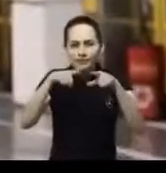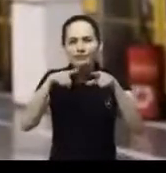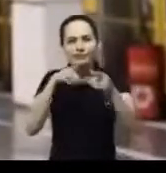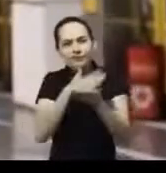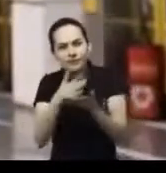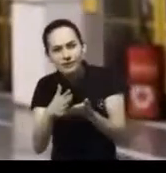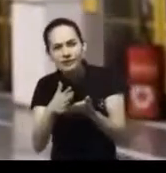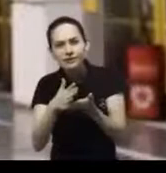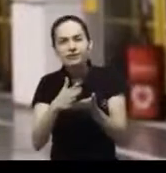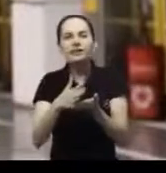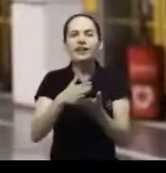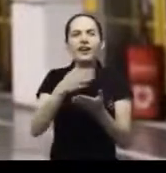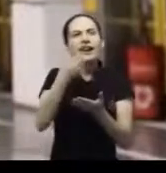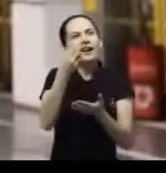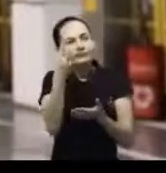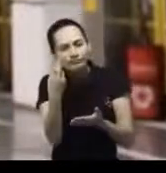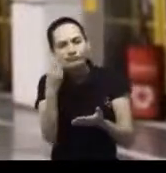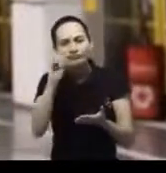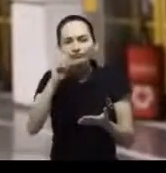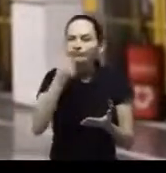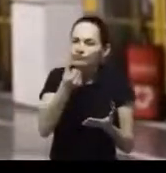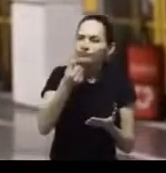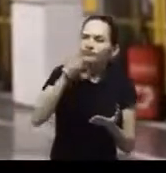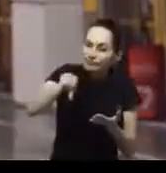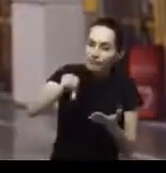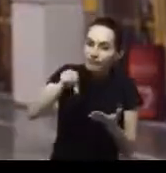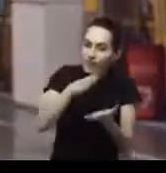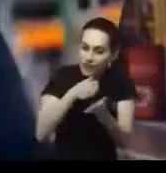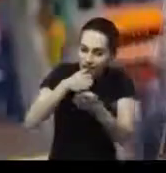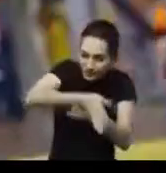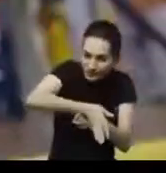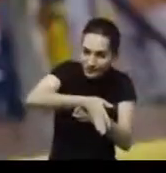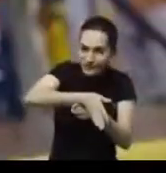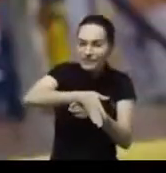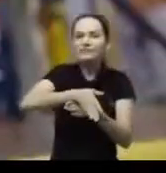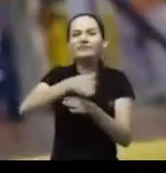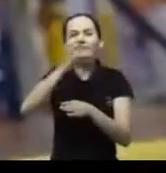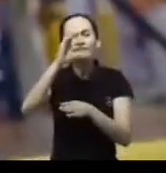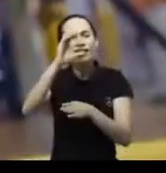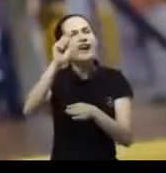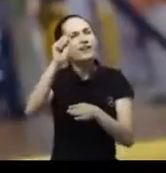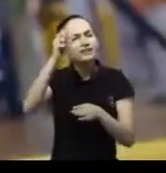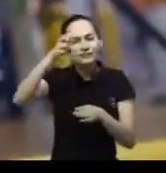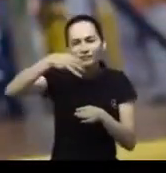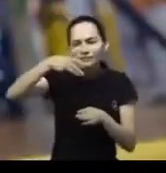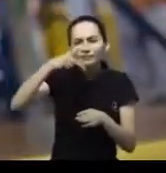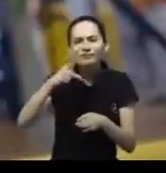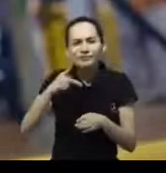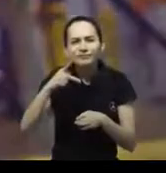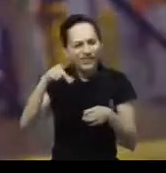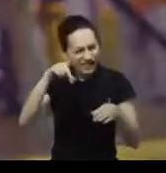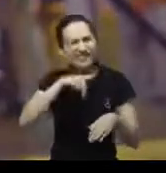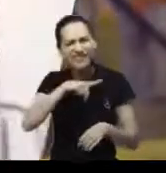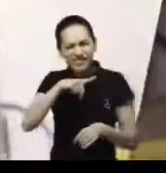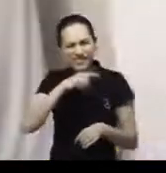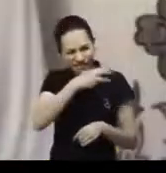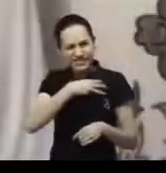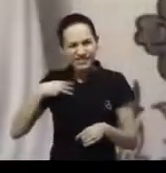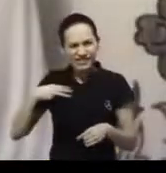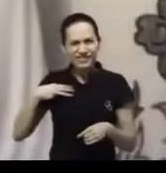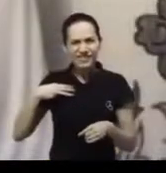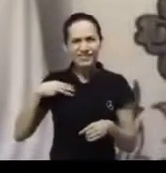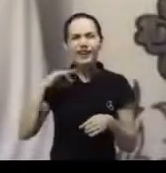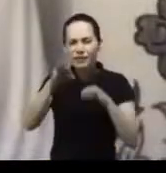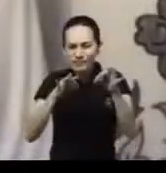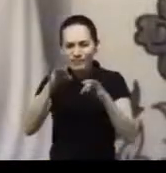Mercedes 10/2019 Eu entrei com amor jovem aprendiz pelo CAMP SBC EA Mercedes ela tem um programa no Senac se